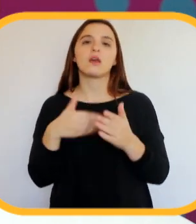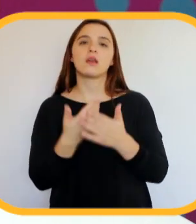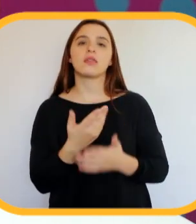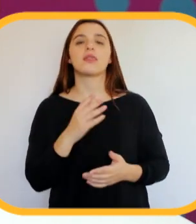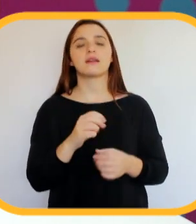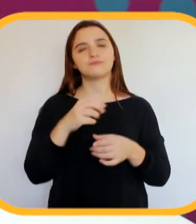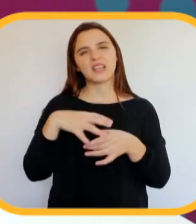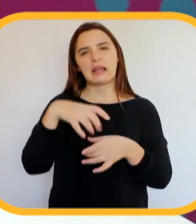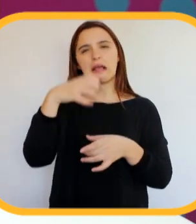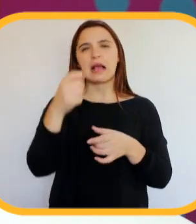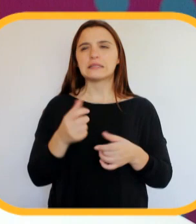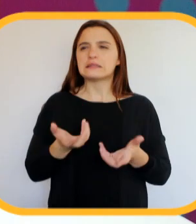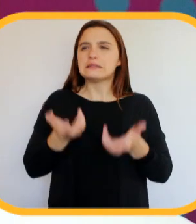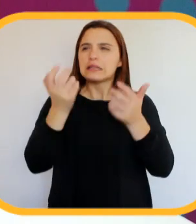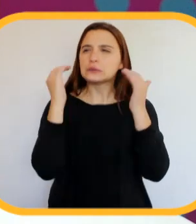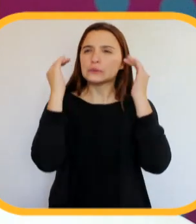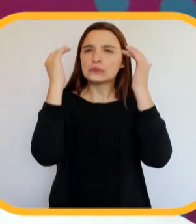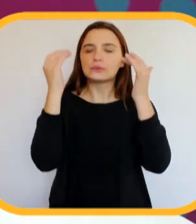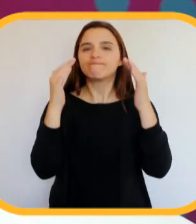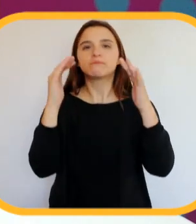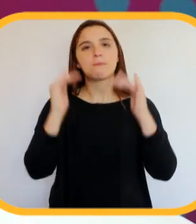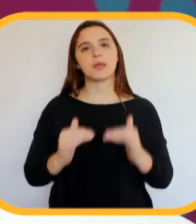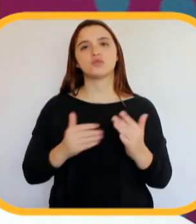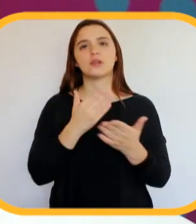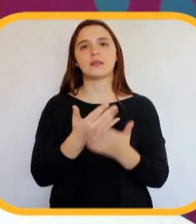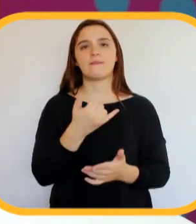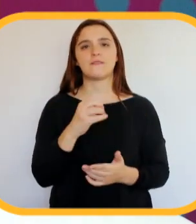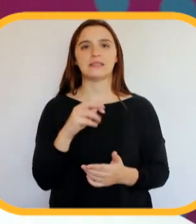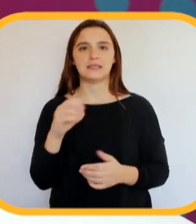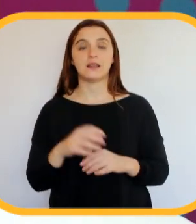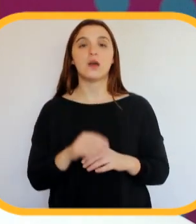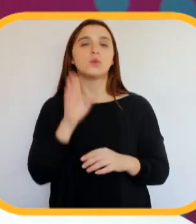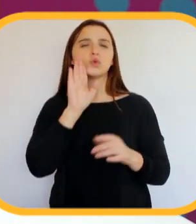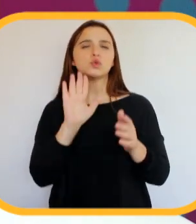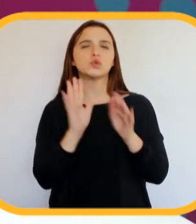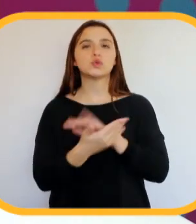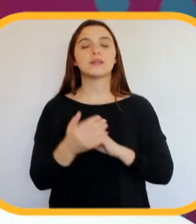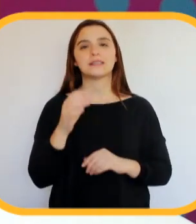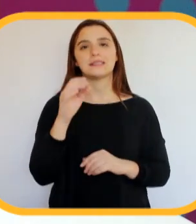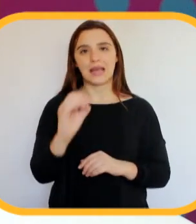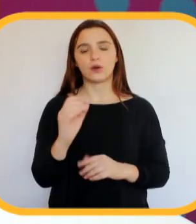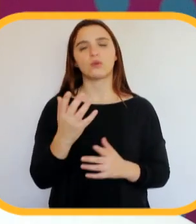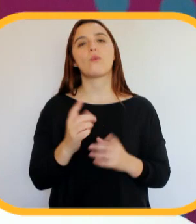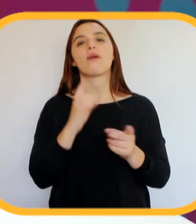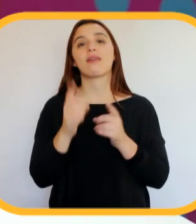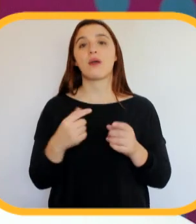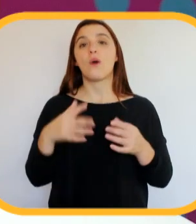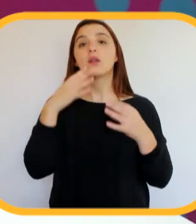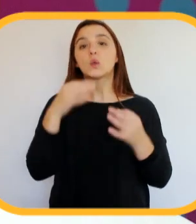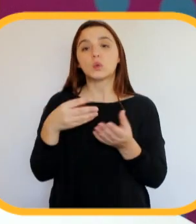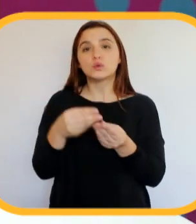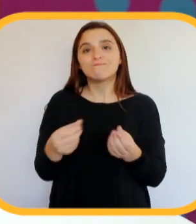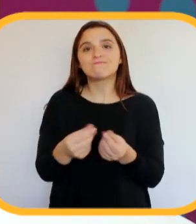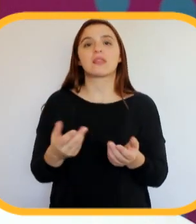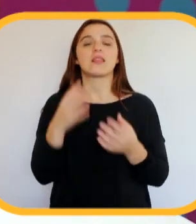e reduzir as emissões de gases de efeito de estufa até 2030. Alcançar a poluição zero já não se trata apenas de proteger os recursos